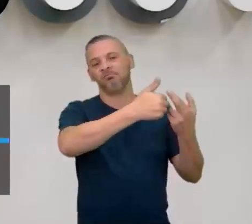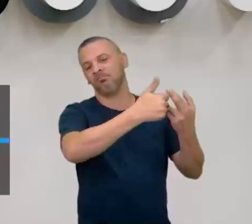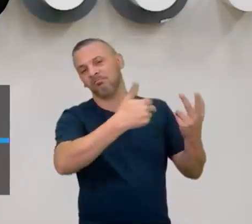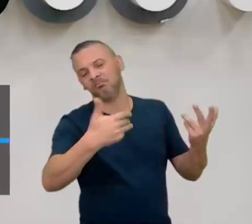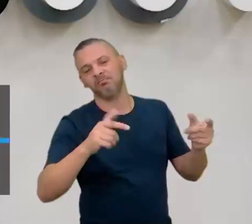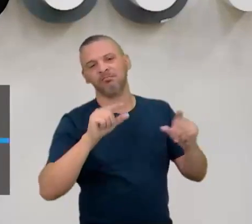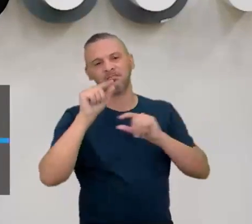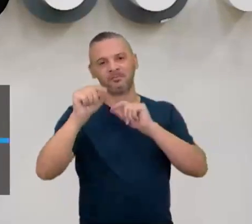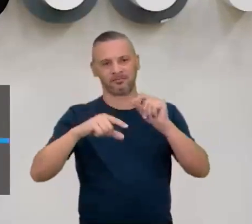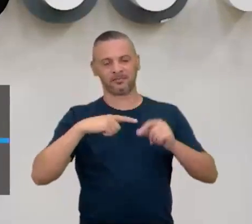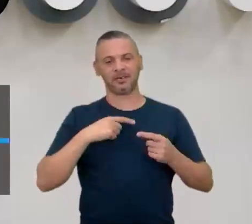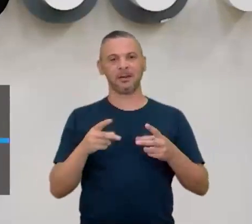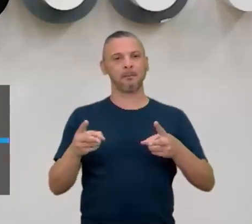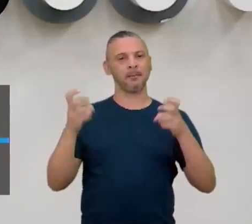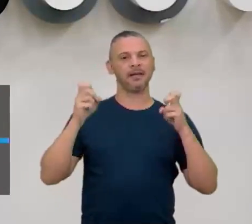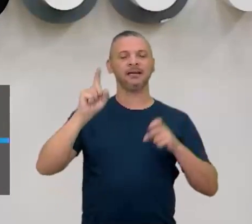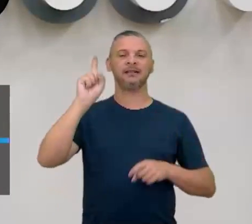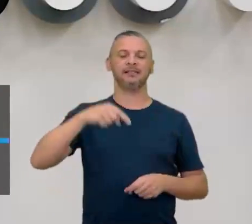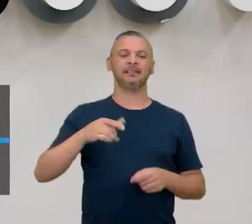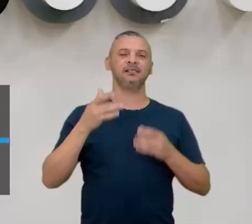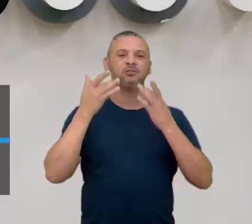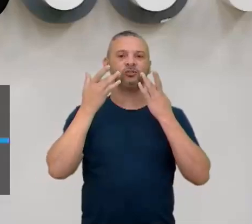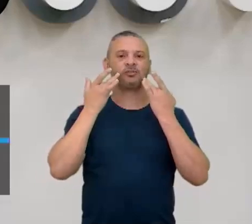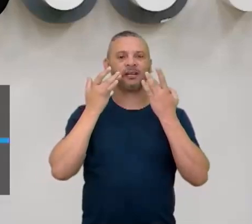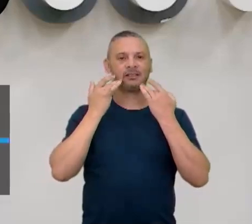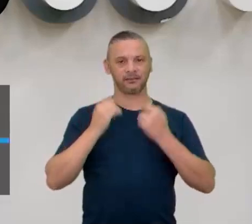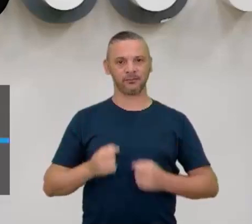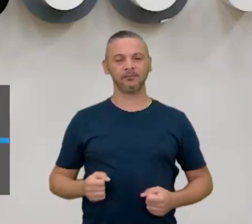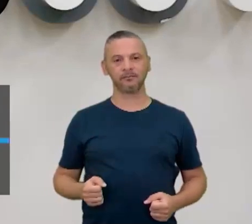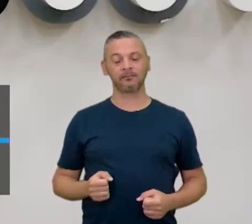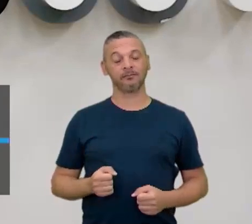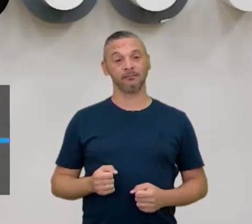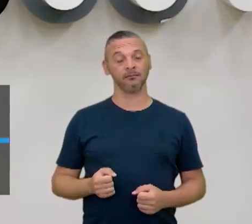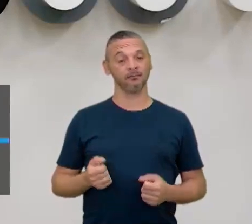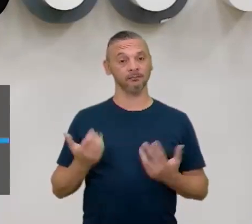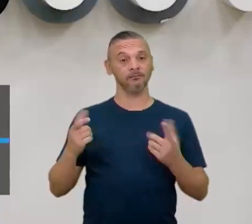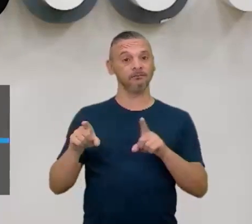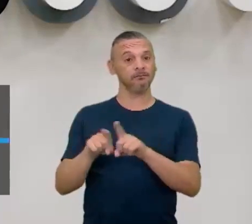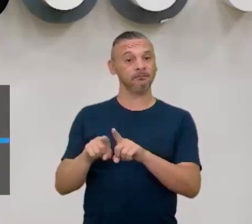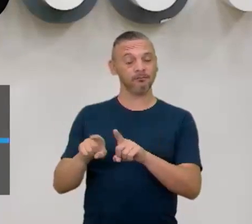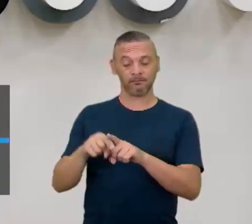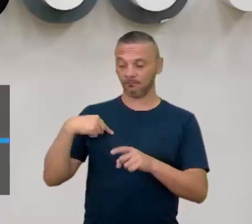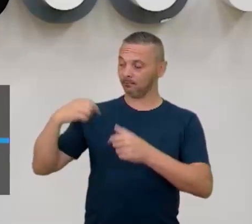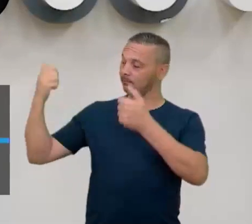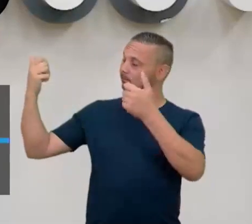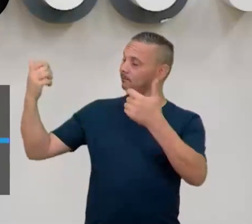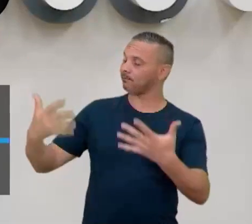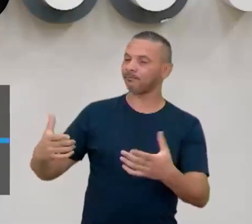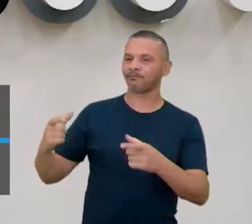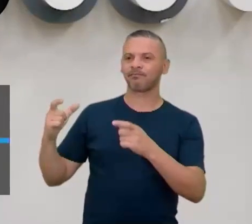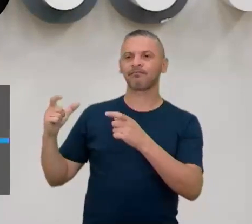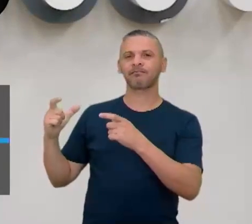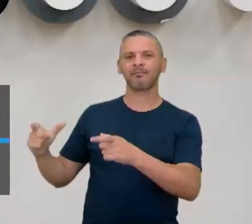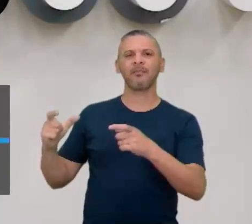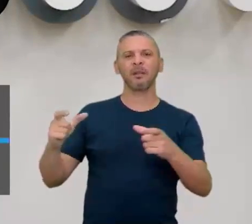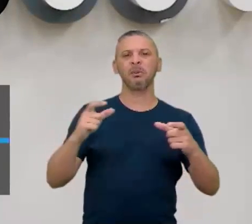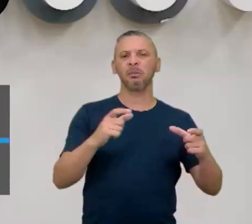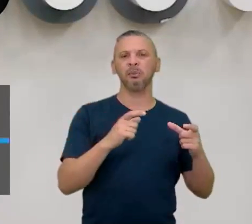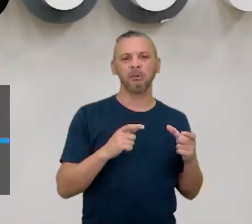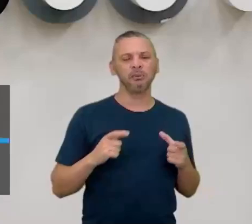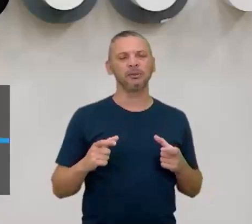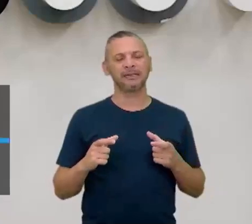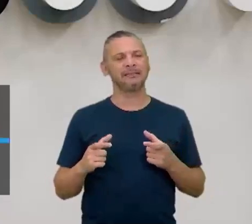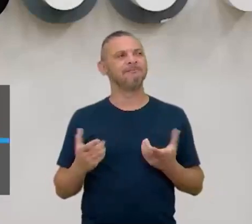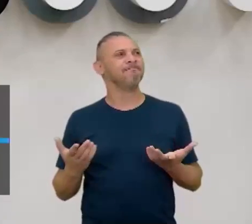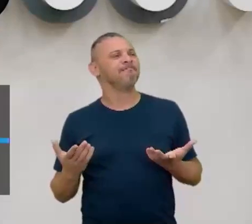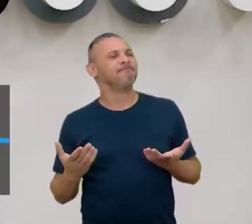gente consegue perceber o teatro na história da humanidade. E sempre quando eu falo de lugares que às